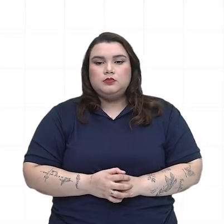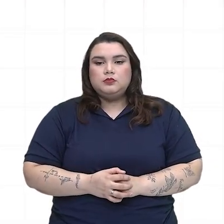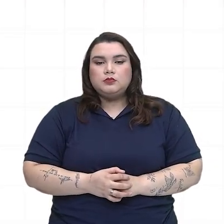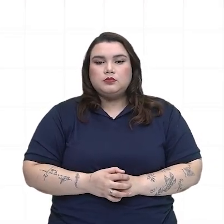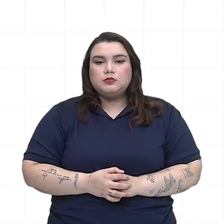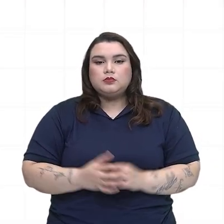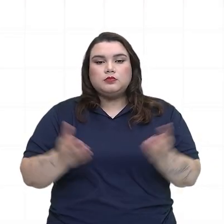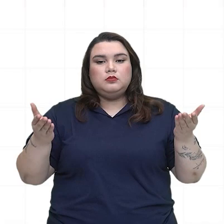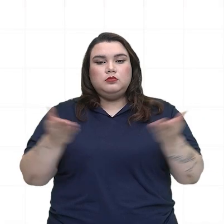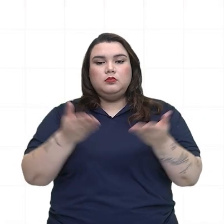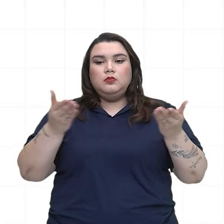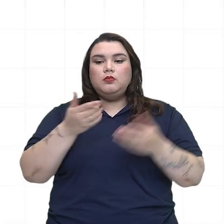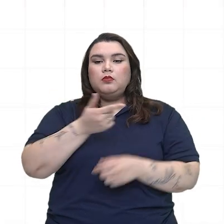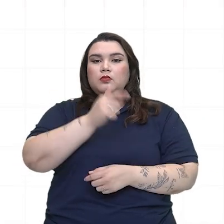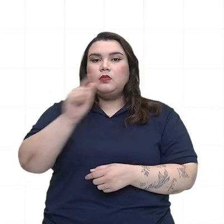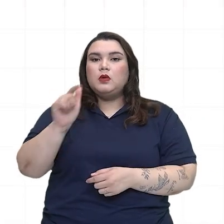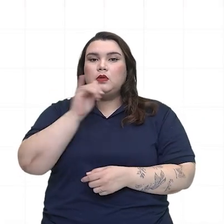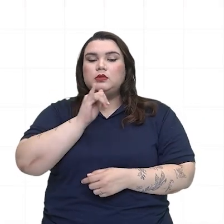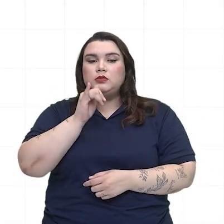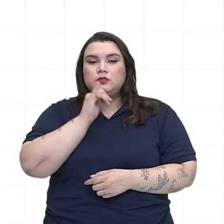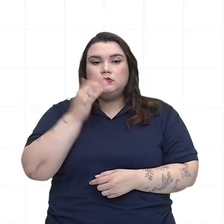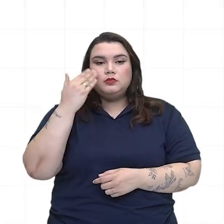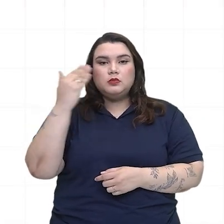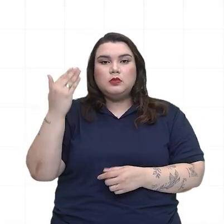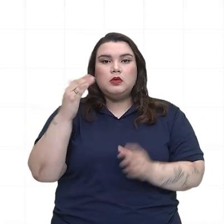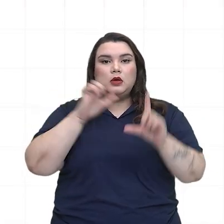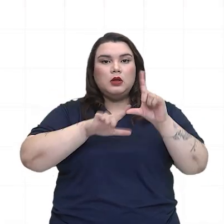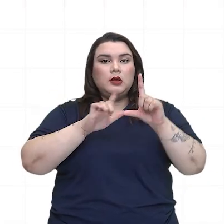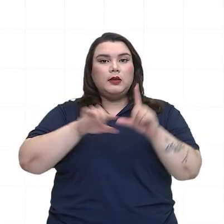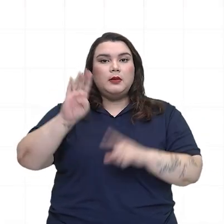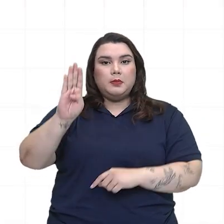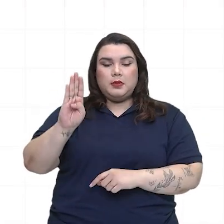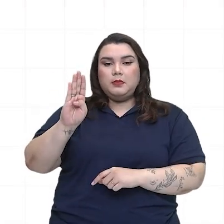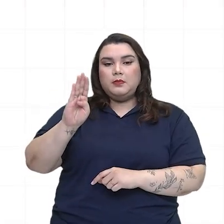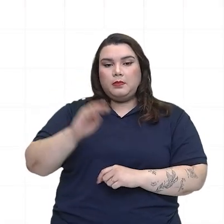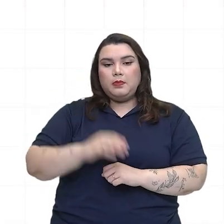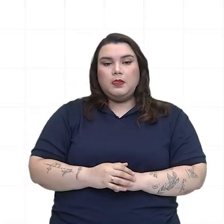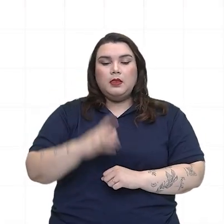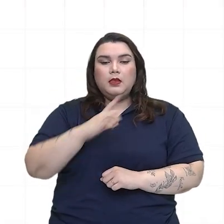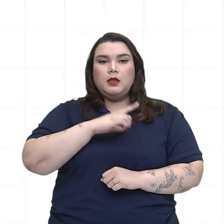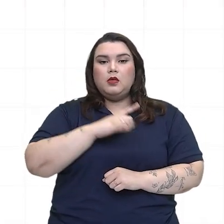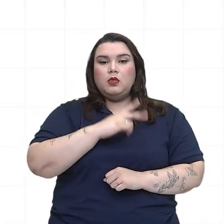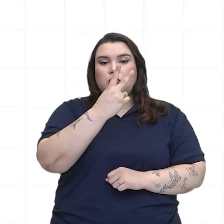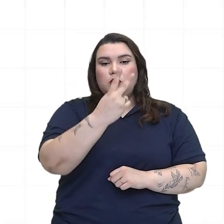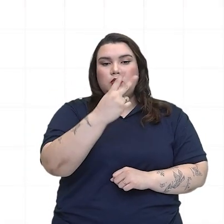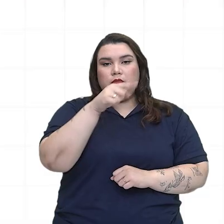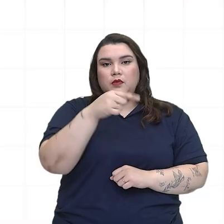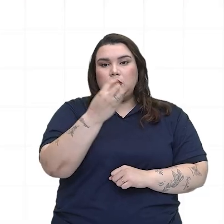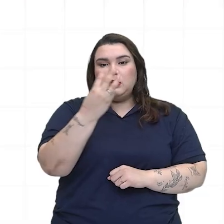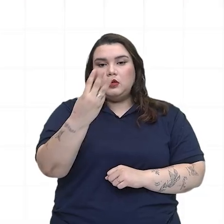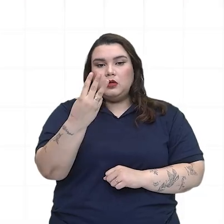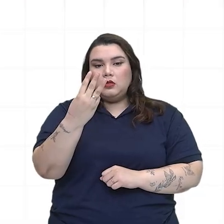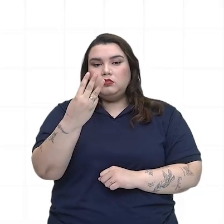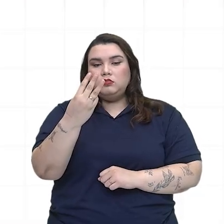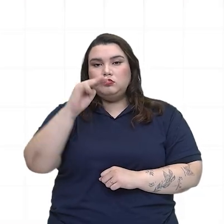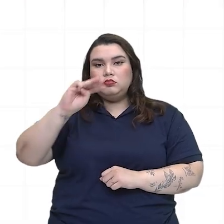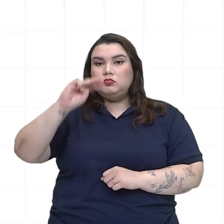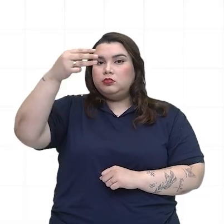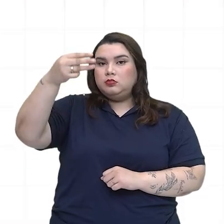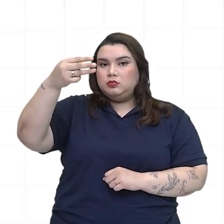Vamos ver outro exemplo. Aqui no item B, a gente tem 2,3 elevado a 3.